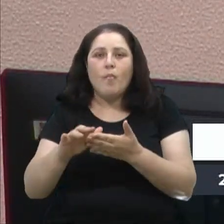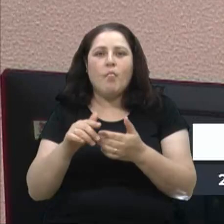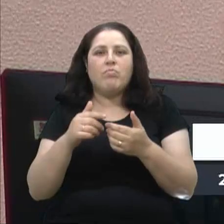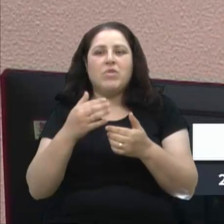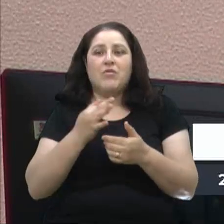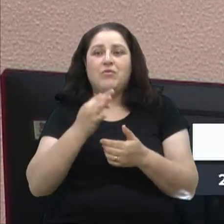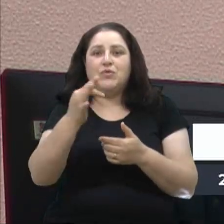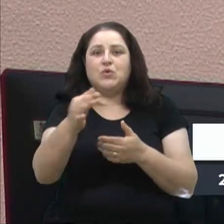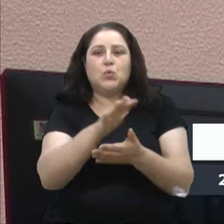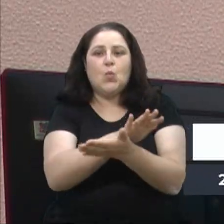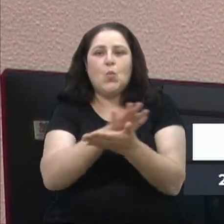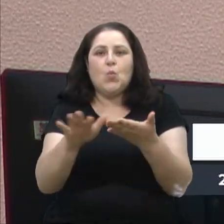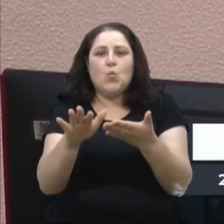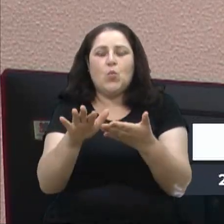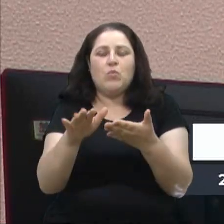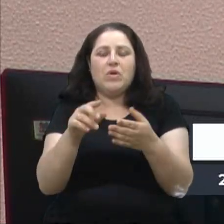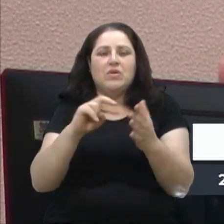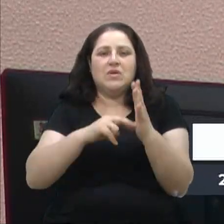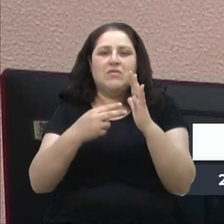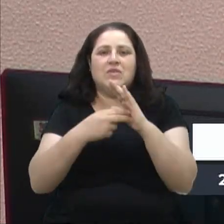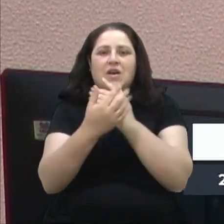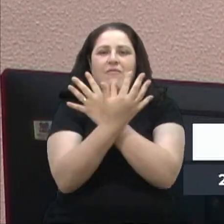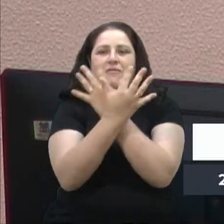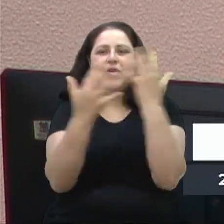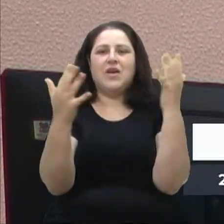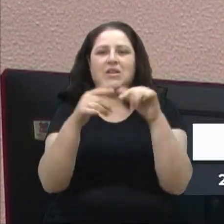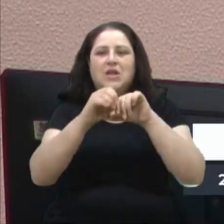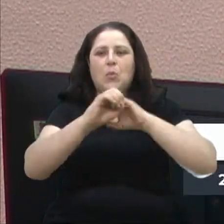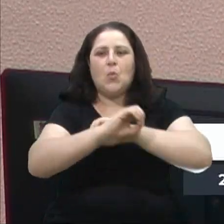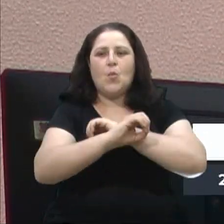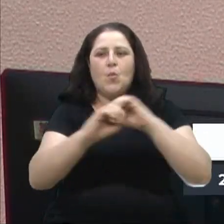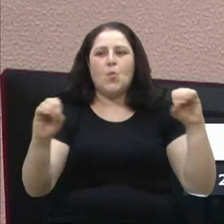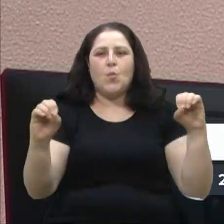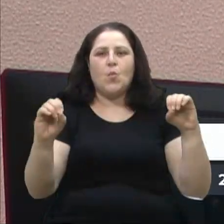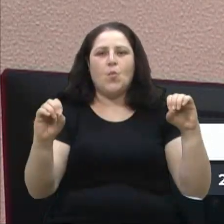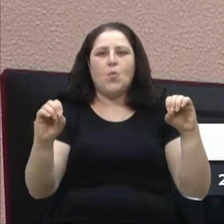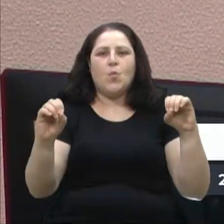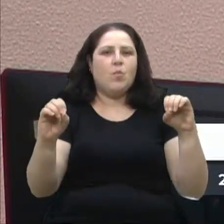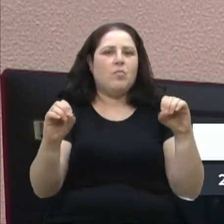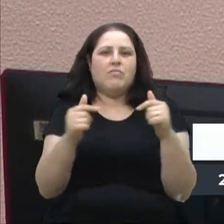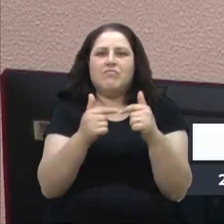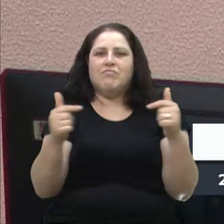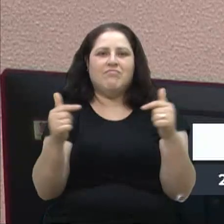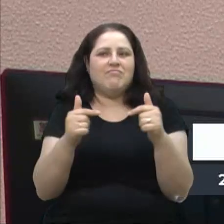acabar, é porque não existe mais floresta. E não existindo mais floresta, não existe mais sequer